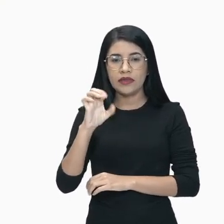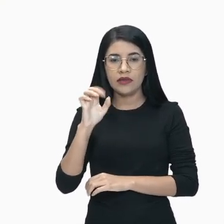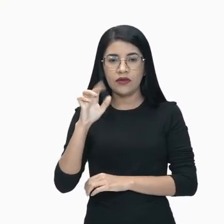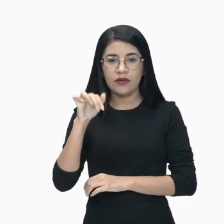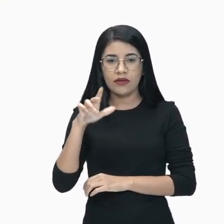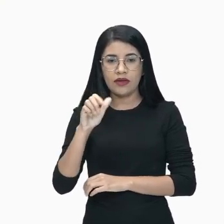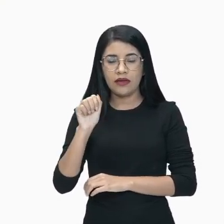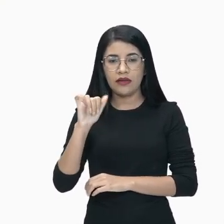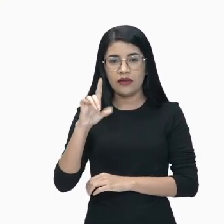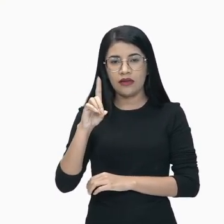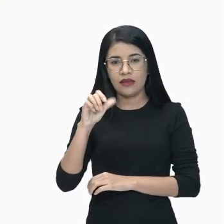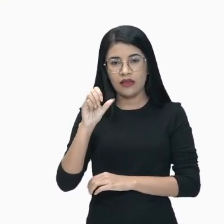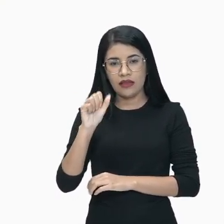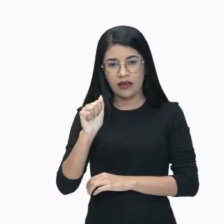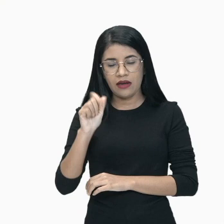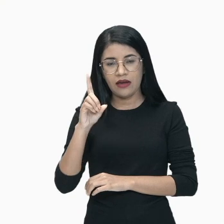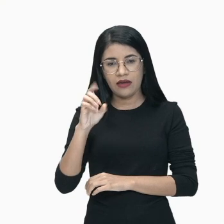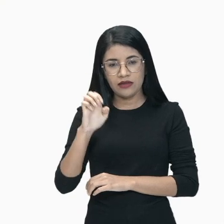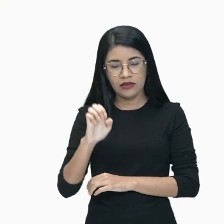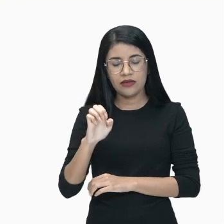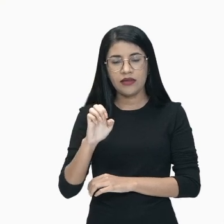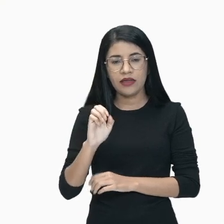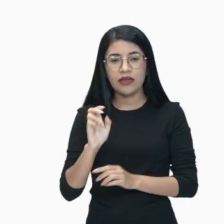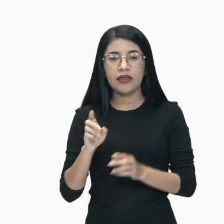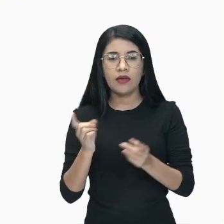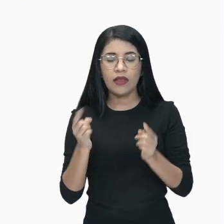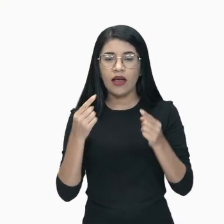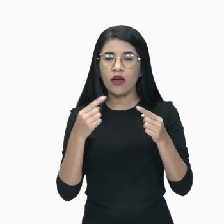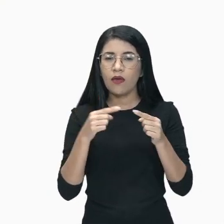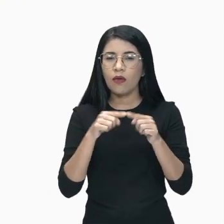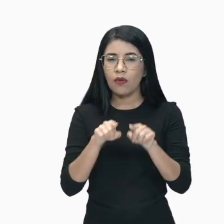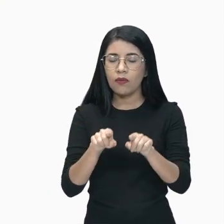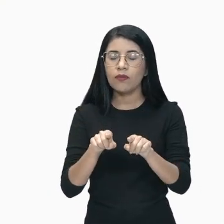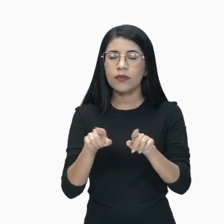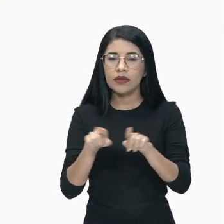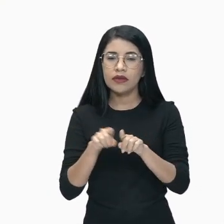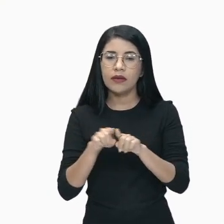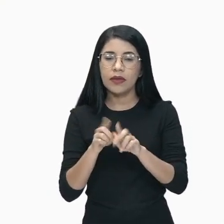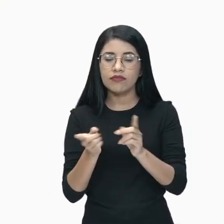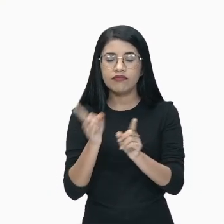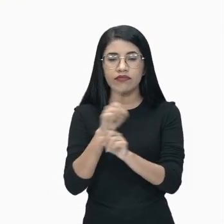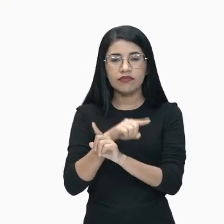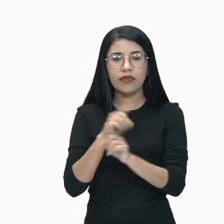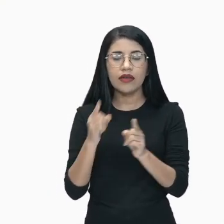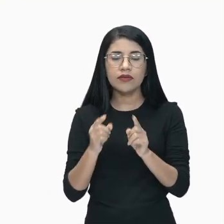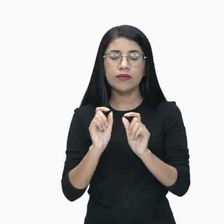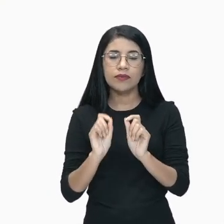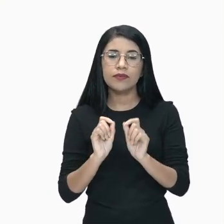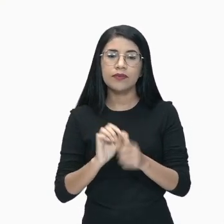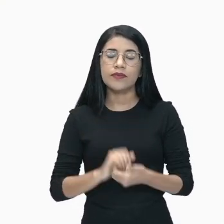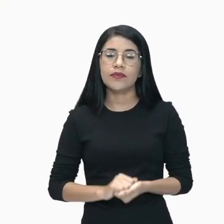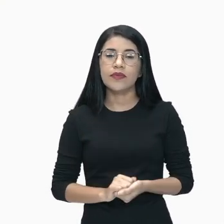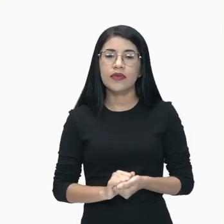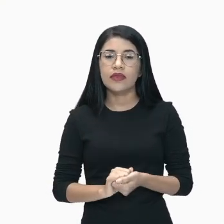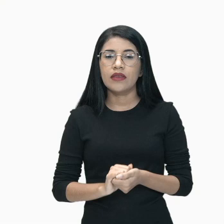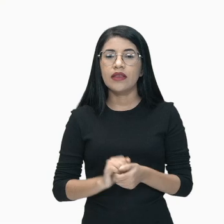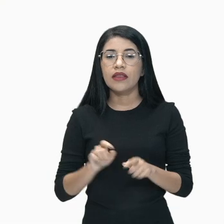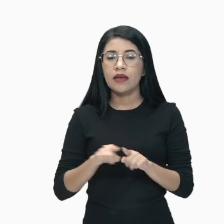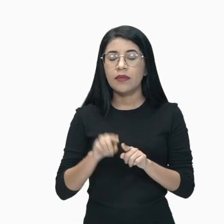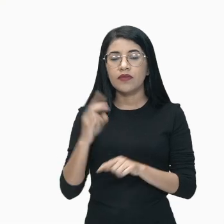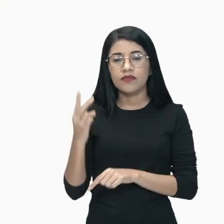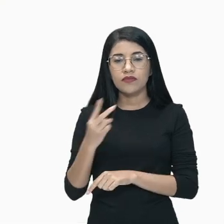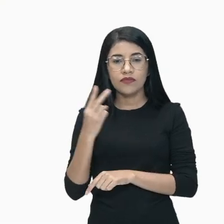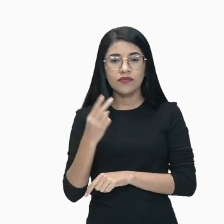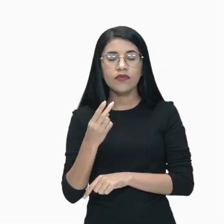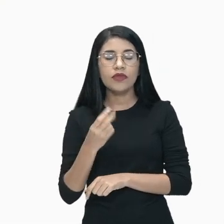Coulomb, ela é diretamente proporcional ao produto das cargas elétricas, dos módulos, dos valores